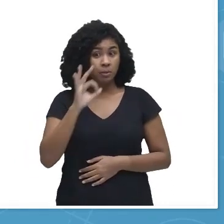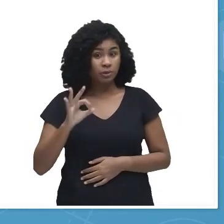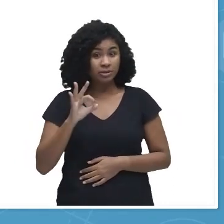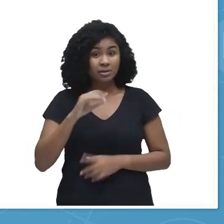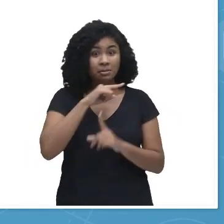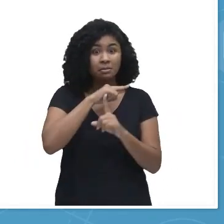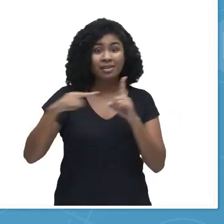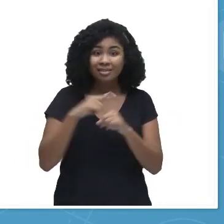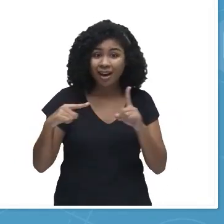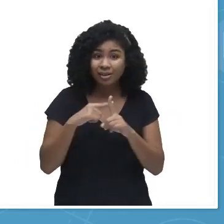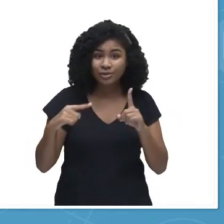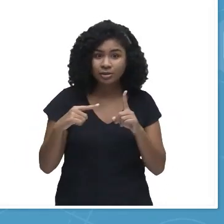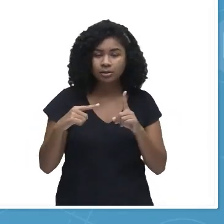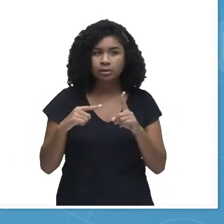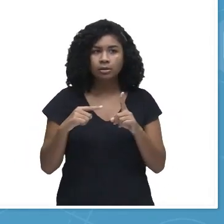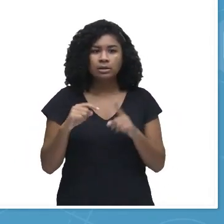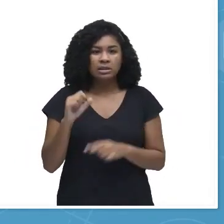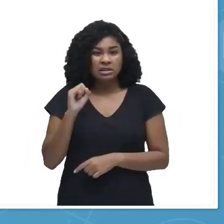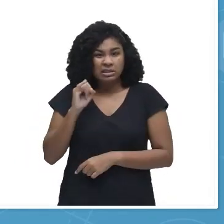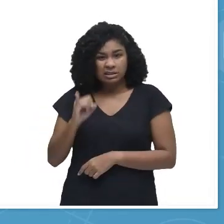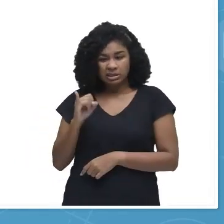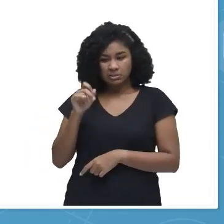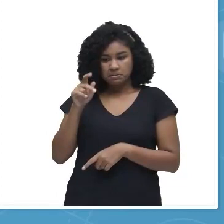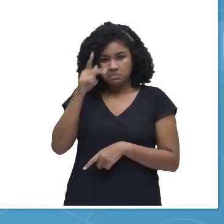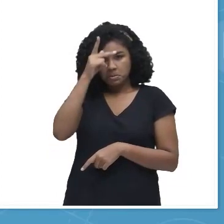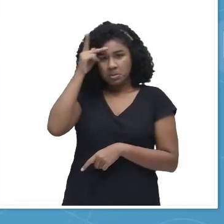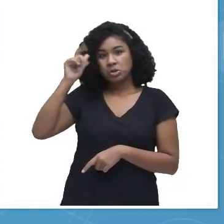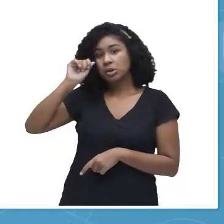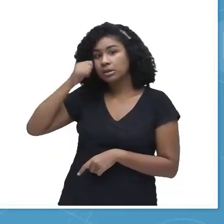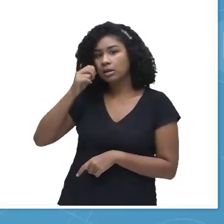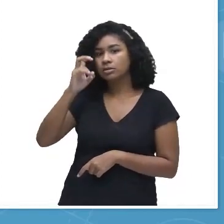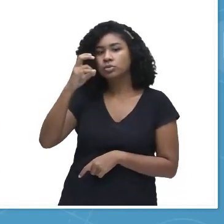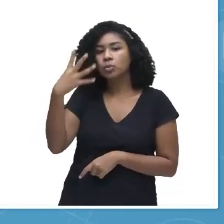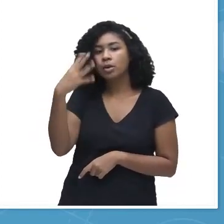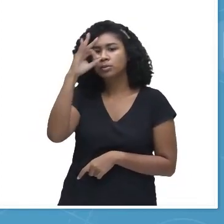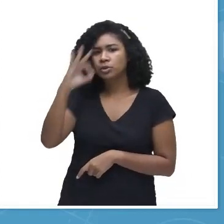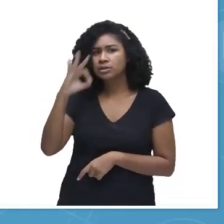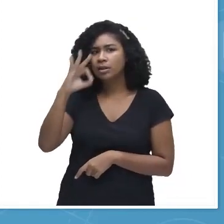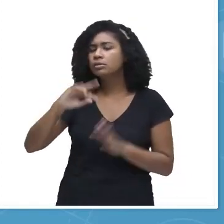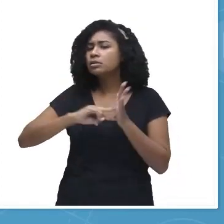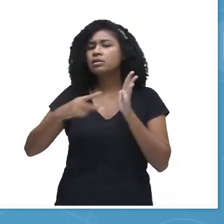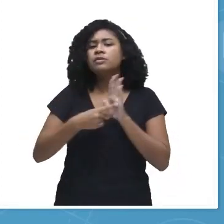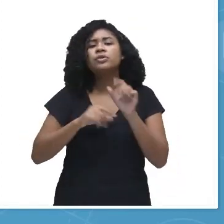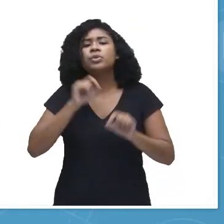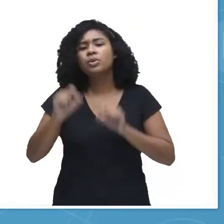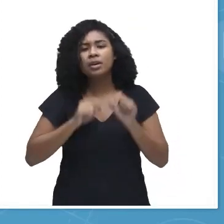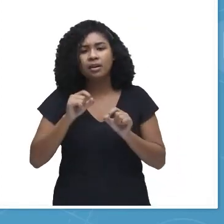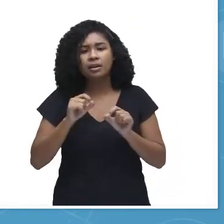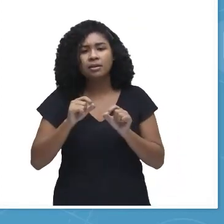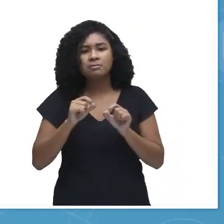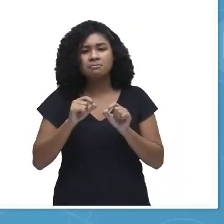Se a população de negro constitui 54%, isso significa que um pouco mais da metade